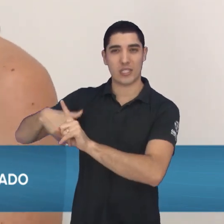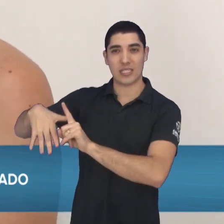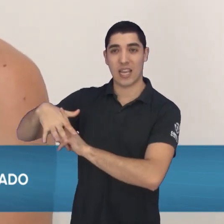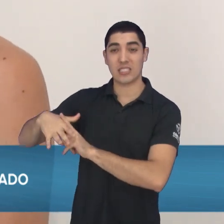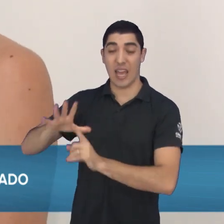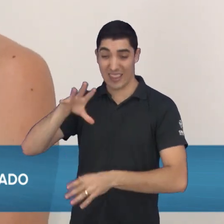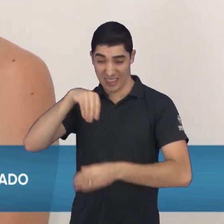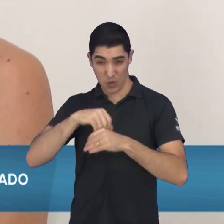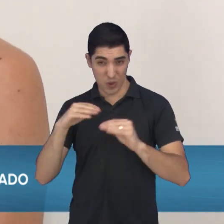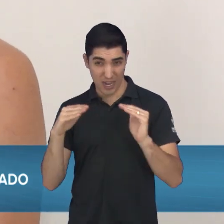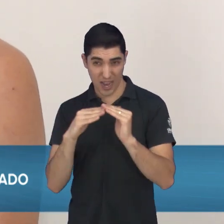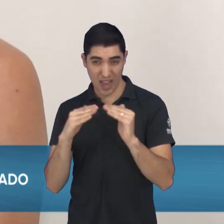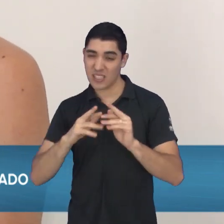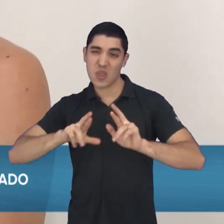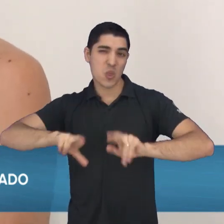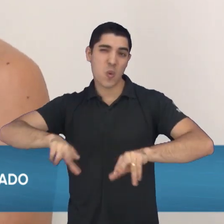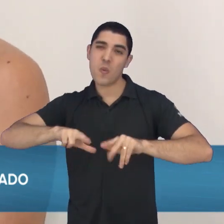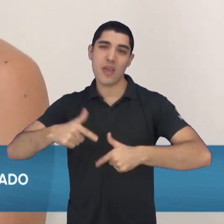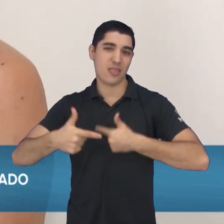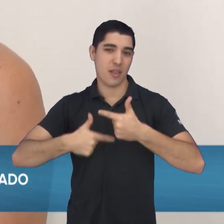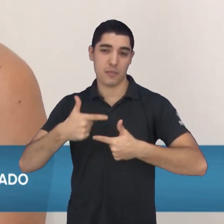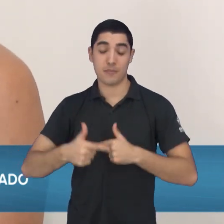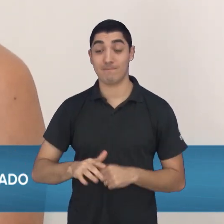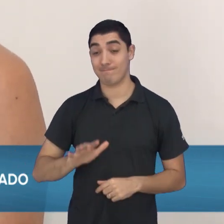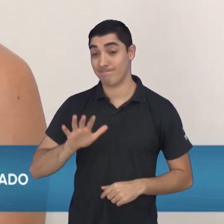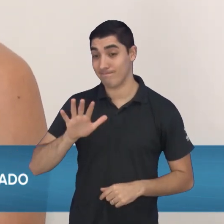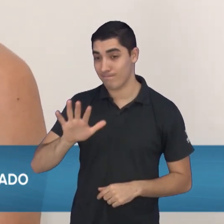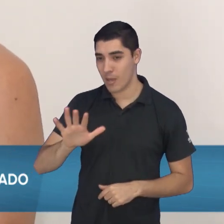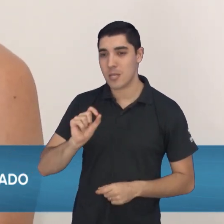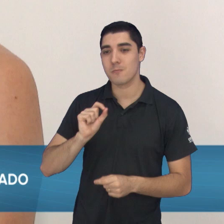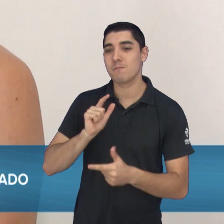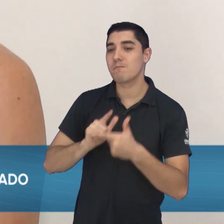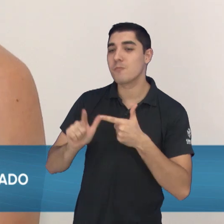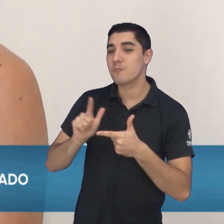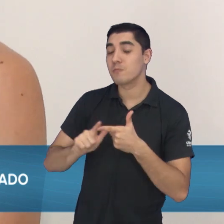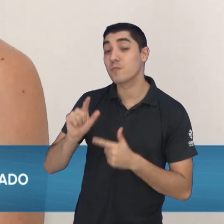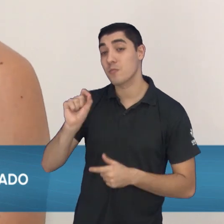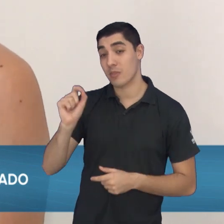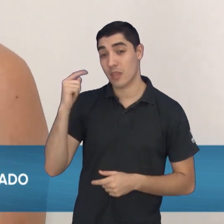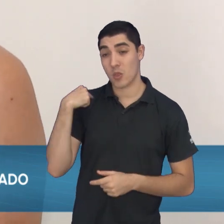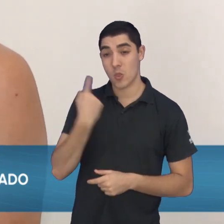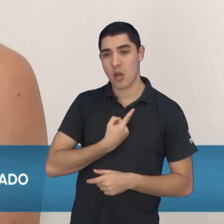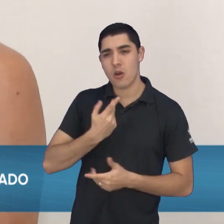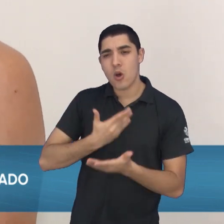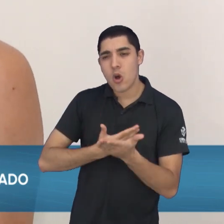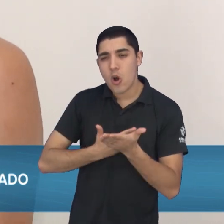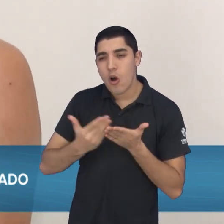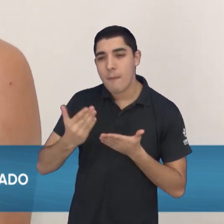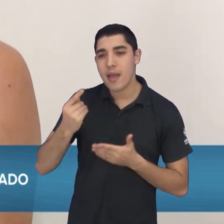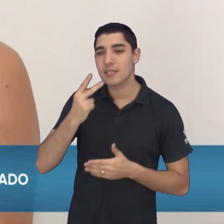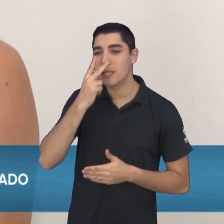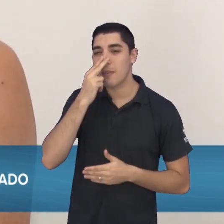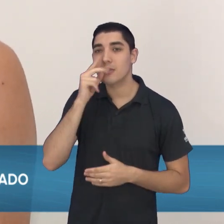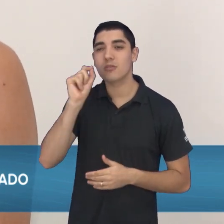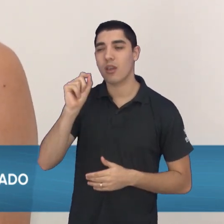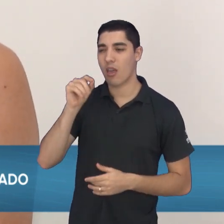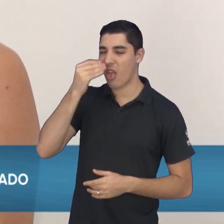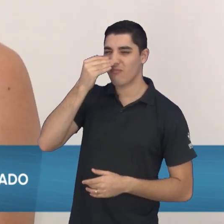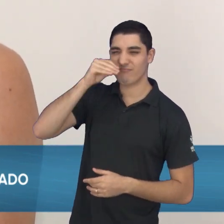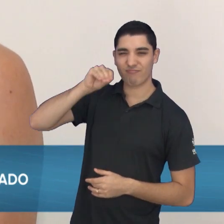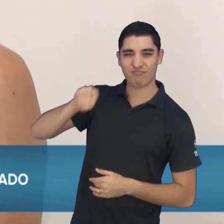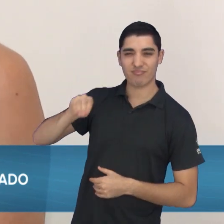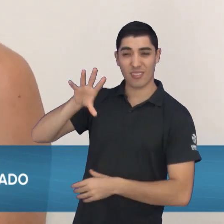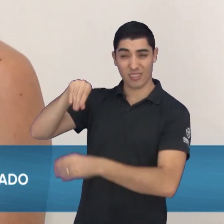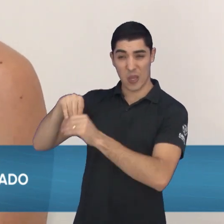casa não, é uma coisa menor. O problema disso é que a gente começa realmente a invisibilizar, principalmente o trabalho feminino, porque